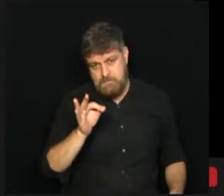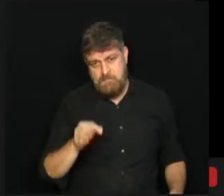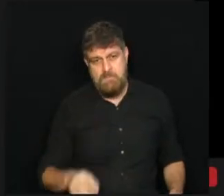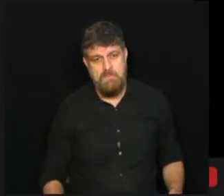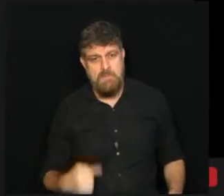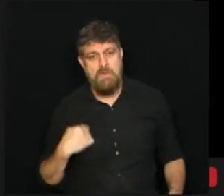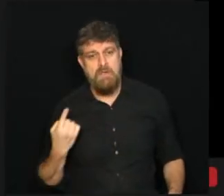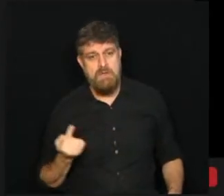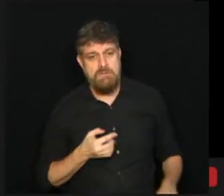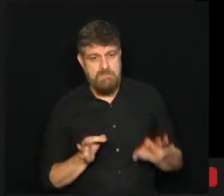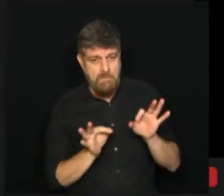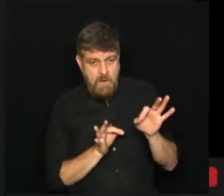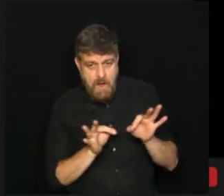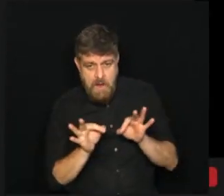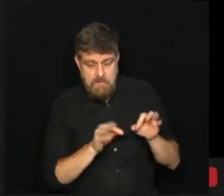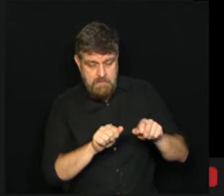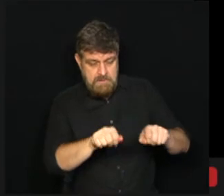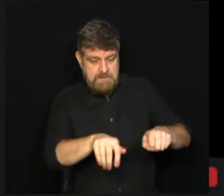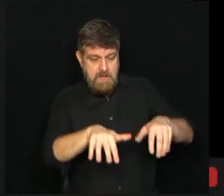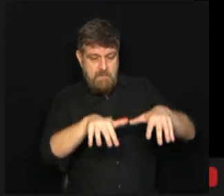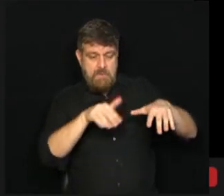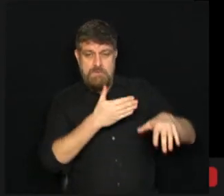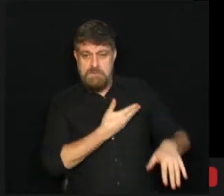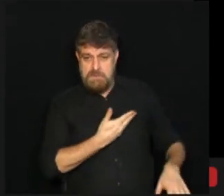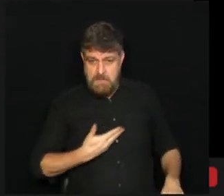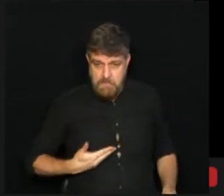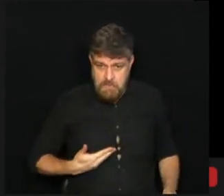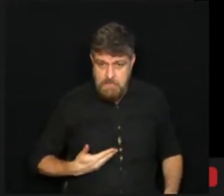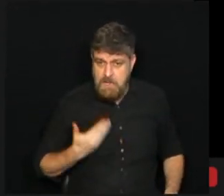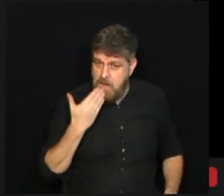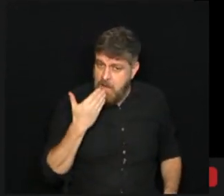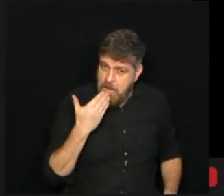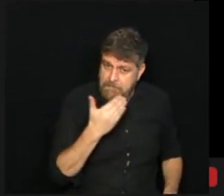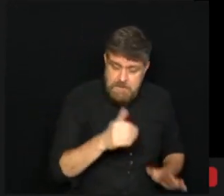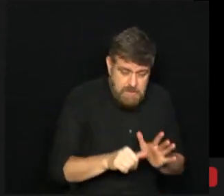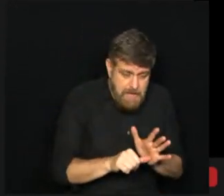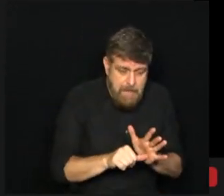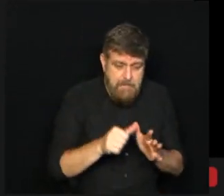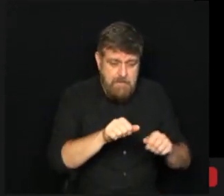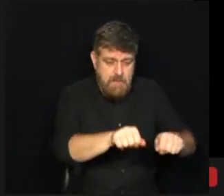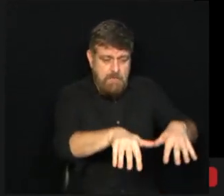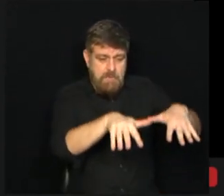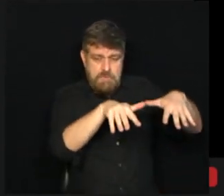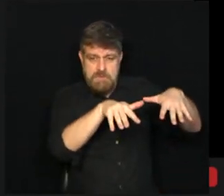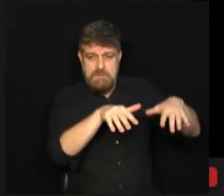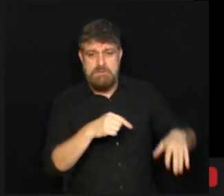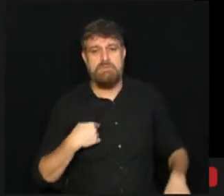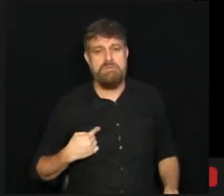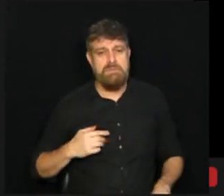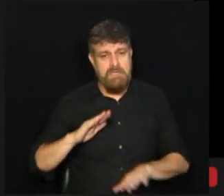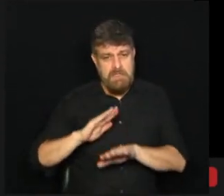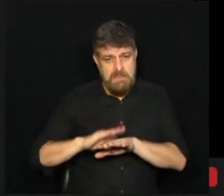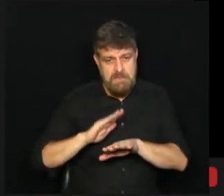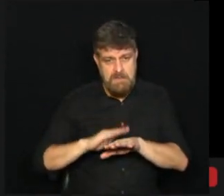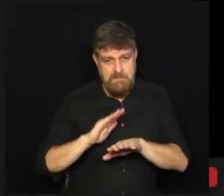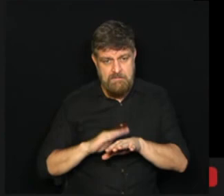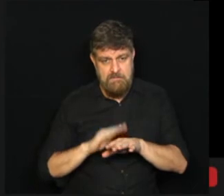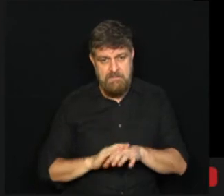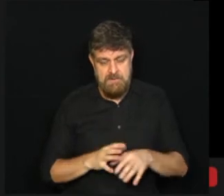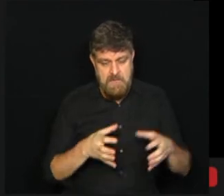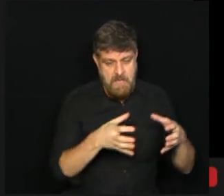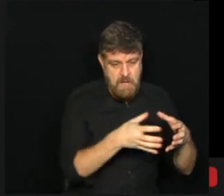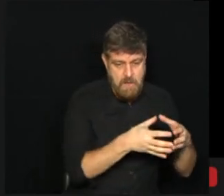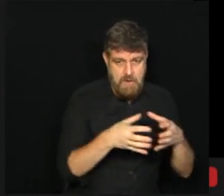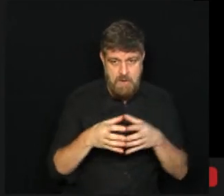da gente organizar essa audiência, né? Solicitar essa audiência primeiro. Acho que podemos fazê-lo em nome das duas comissões de